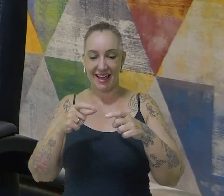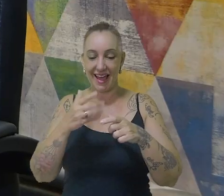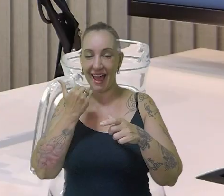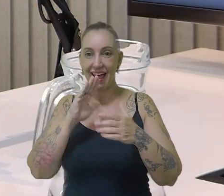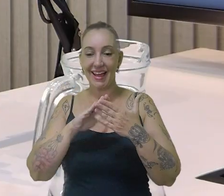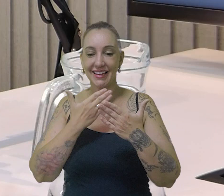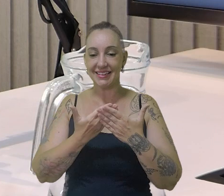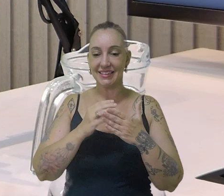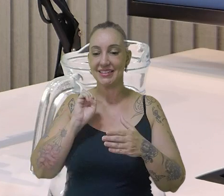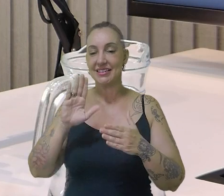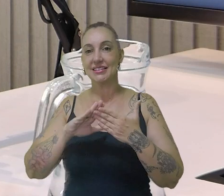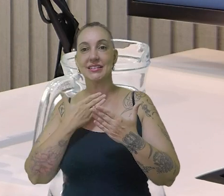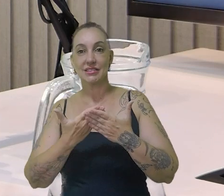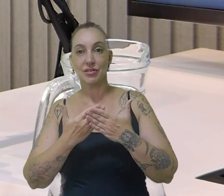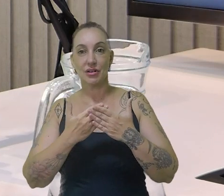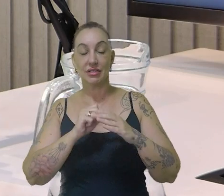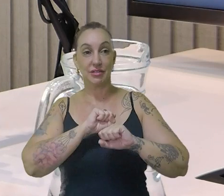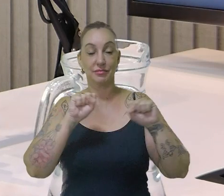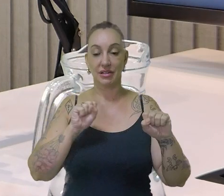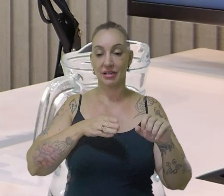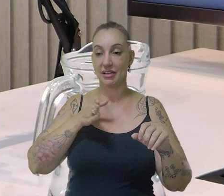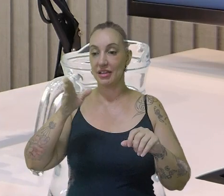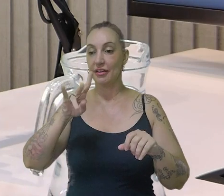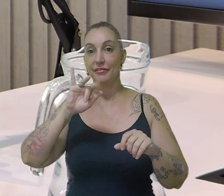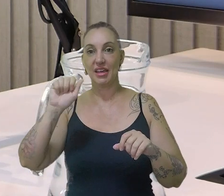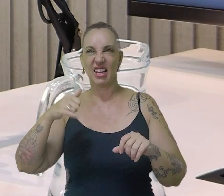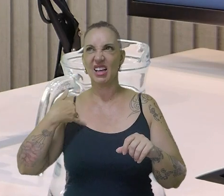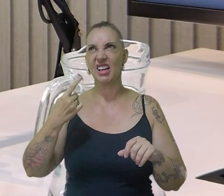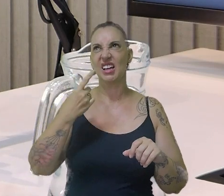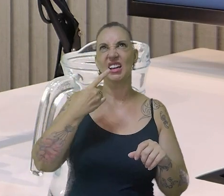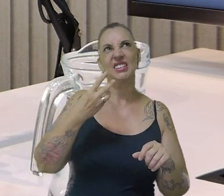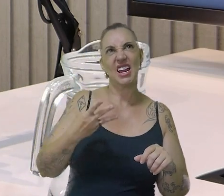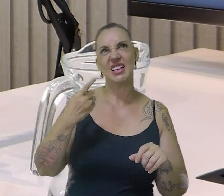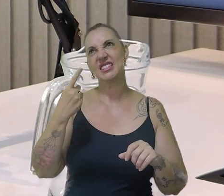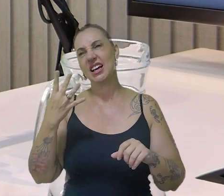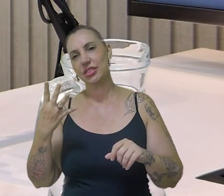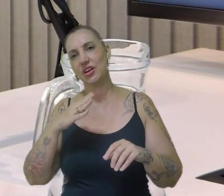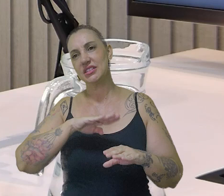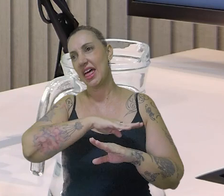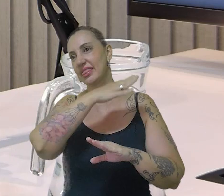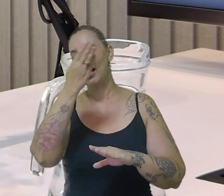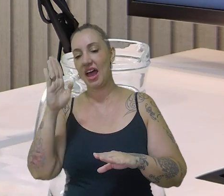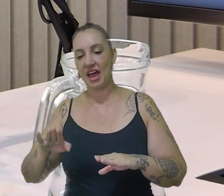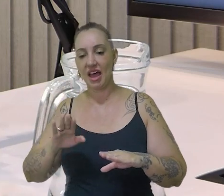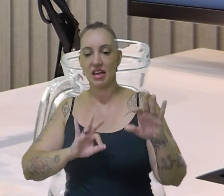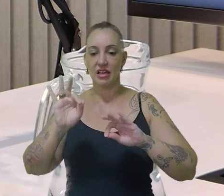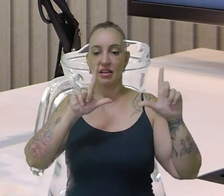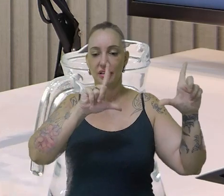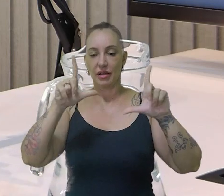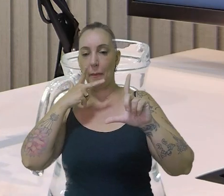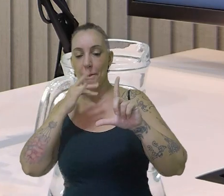então eu saía da escola de manhã eu ia pro viga assim com 13 14 anos e passava a tarde inteira lá e aí eu montava os